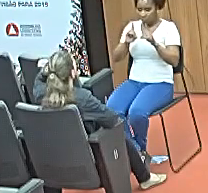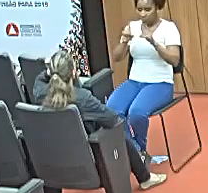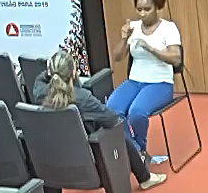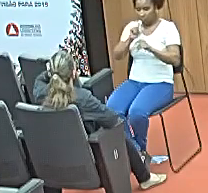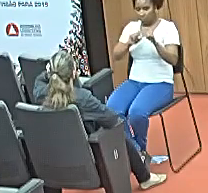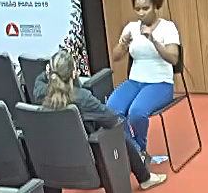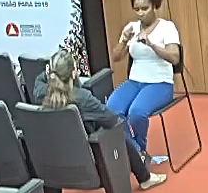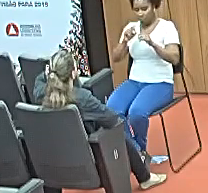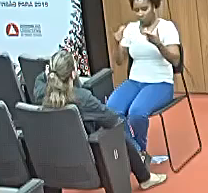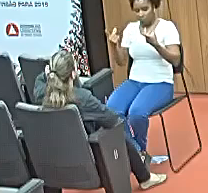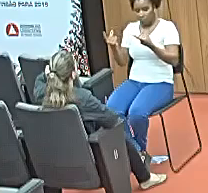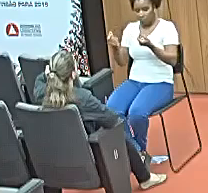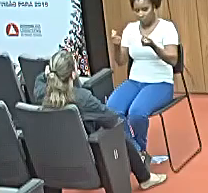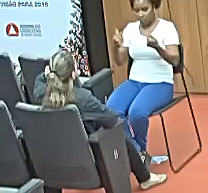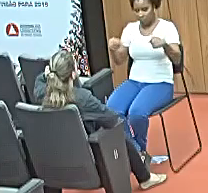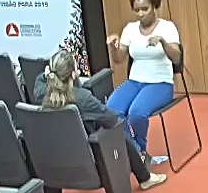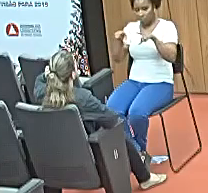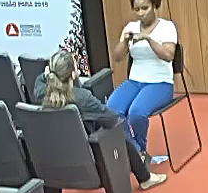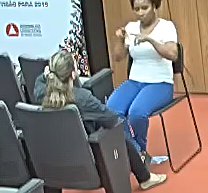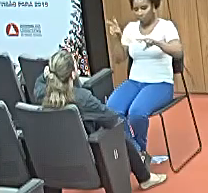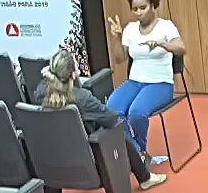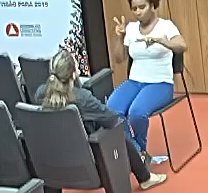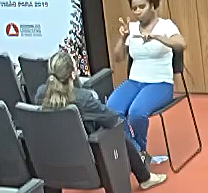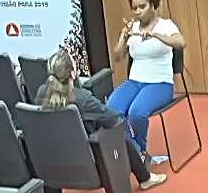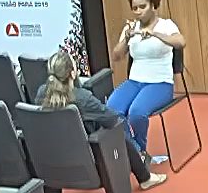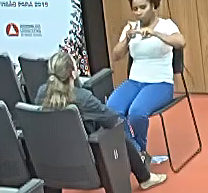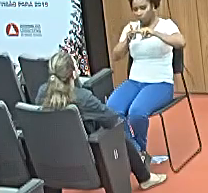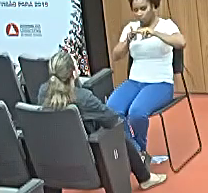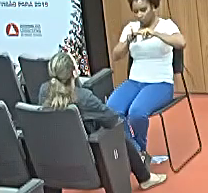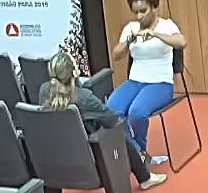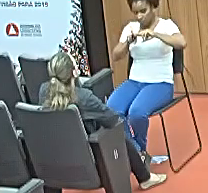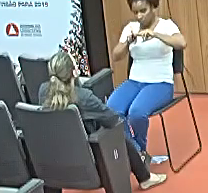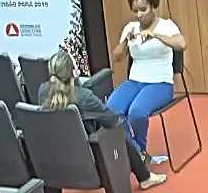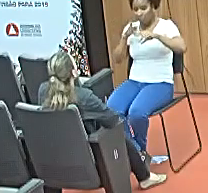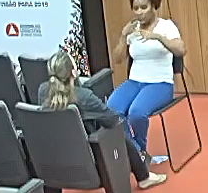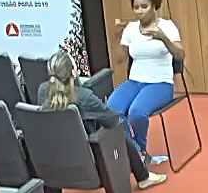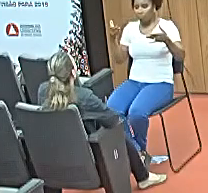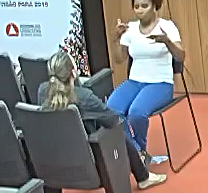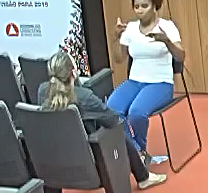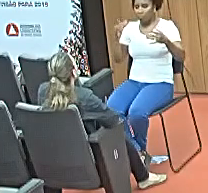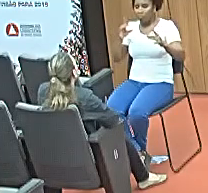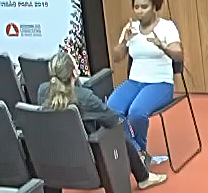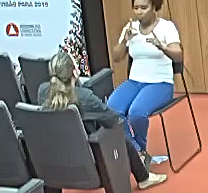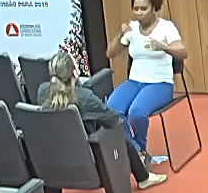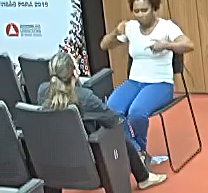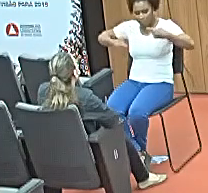que é debateu hoje né